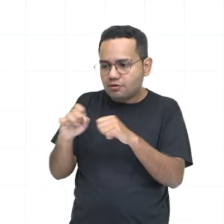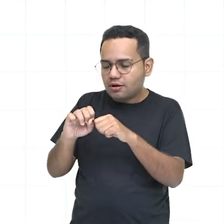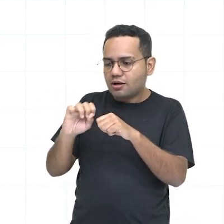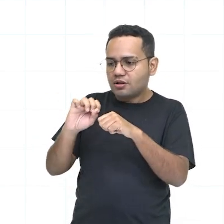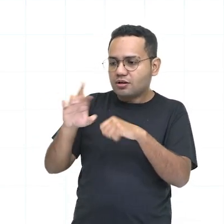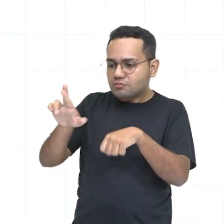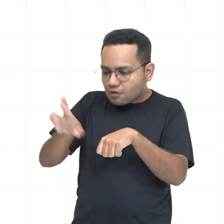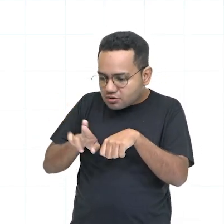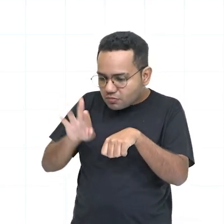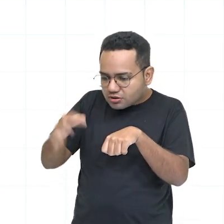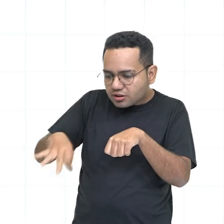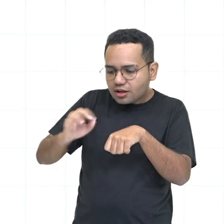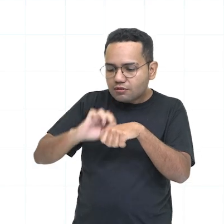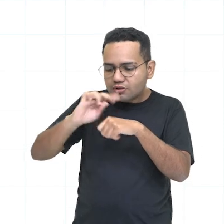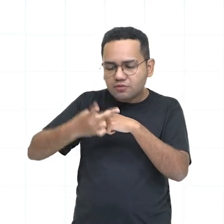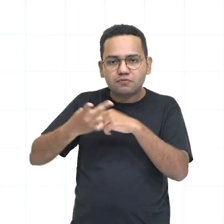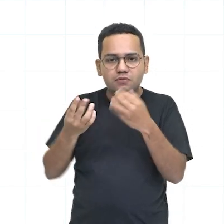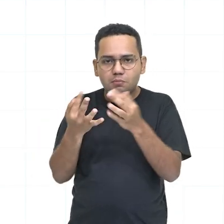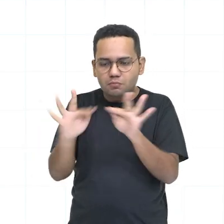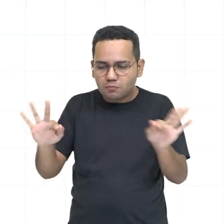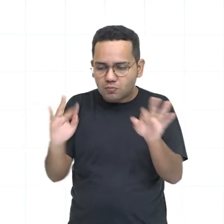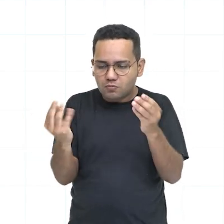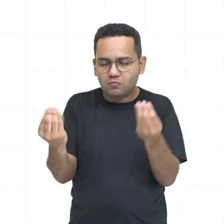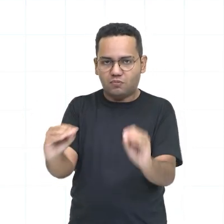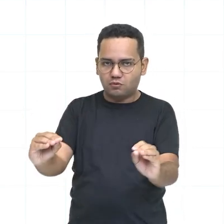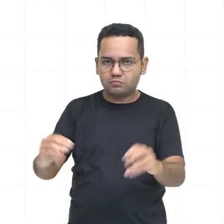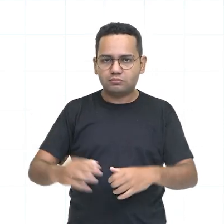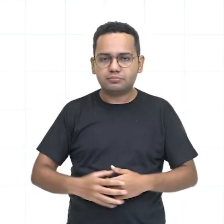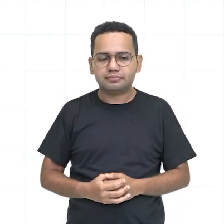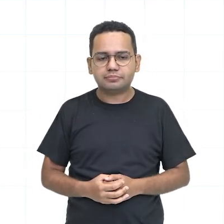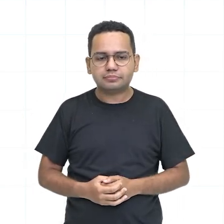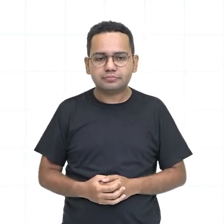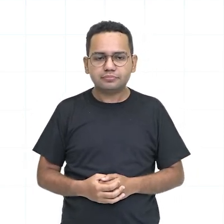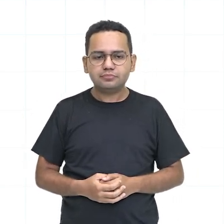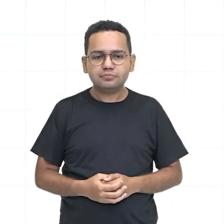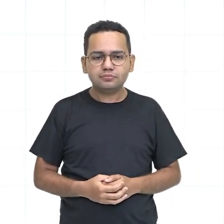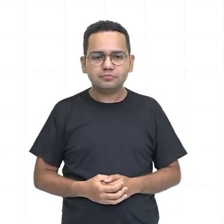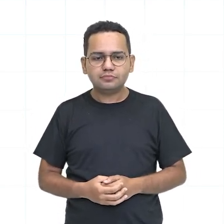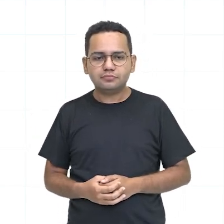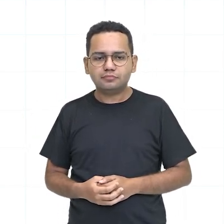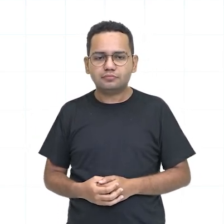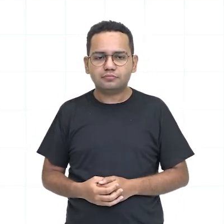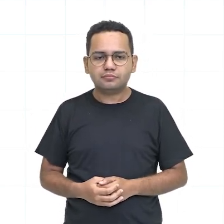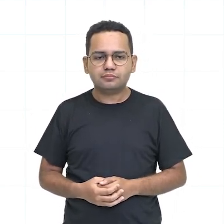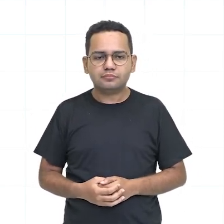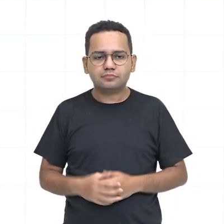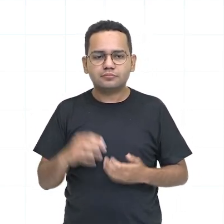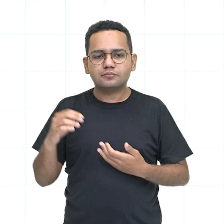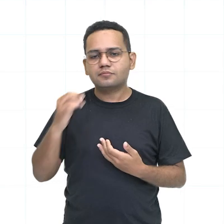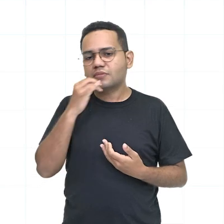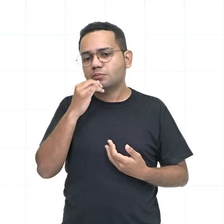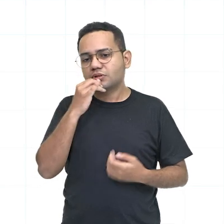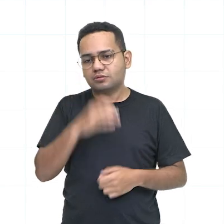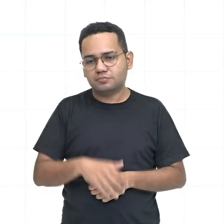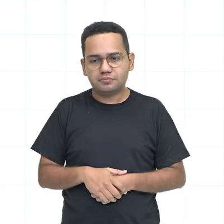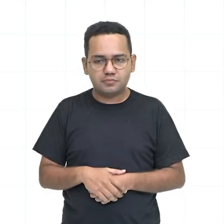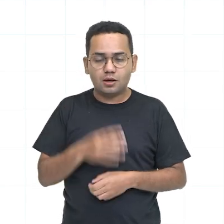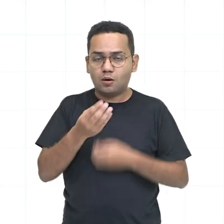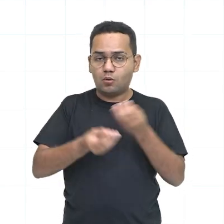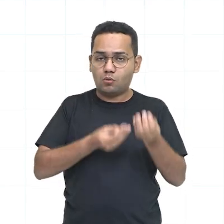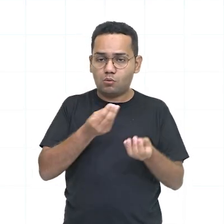vai sempre levar esse tipo de informação. Então, o advérbio vai responder perguntas como, né, que é